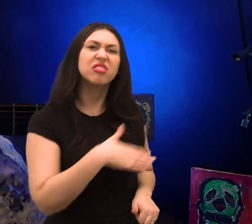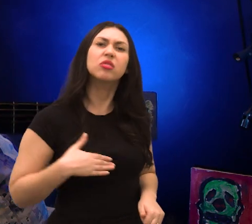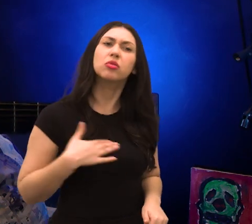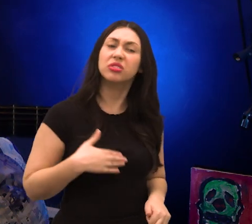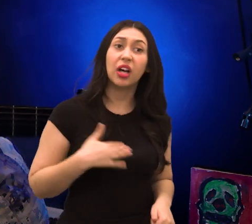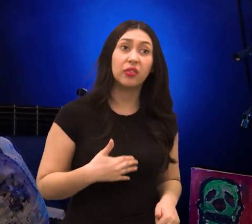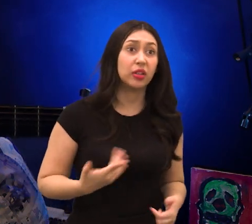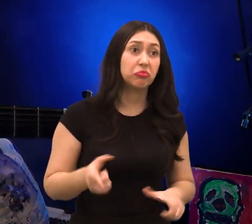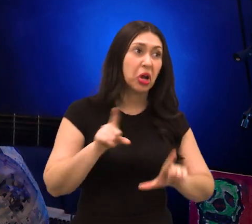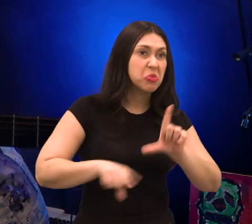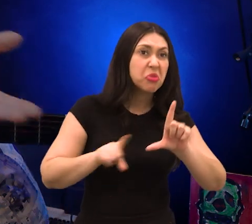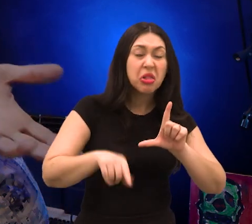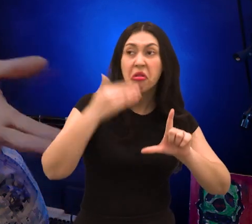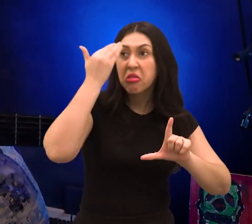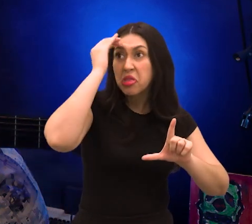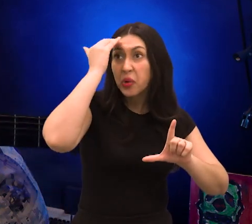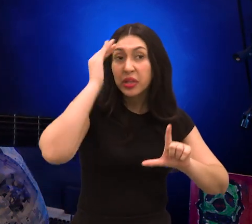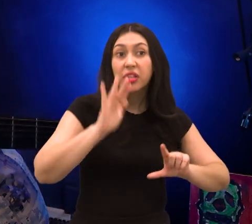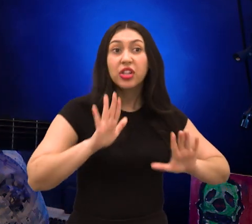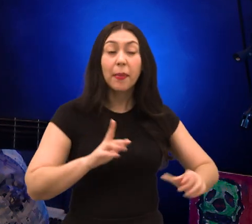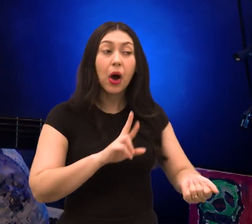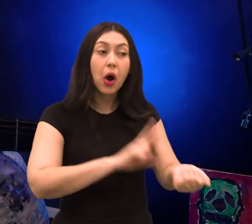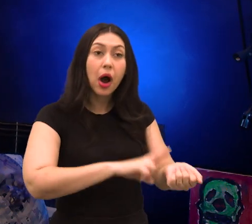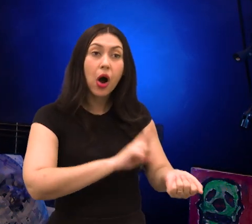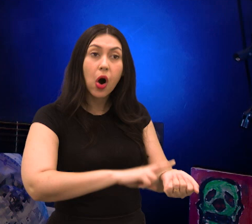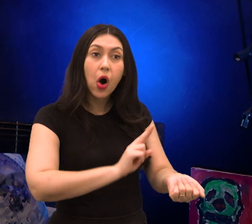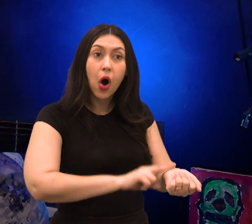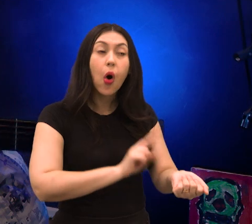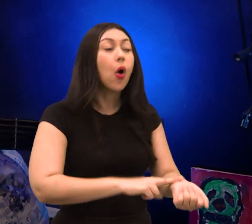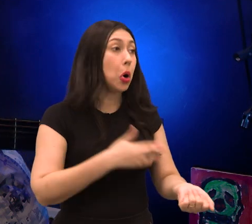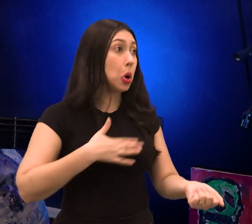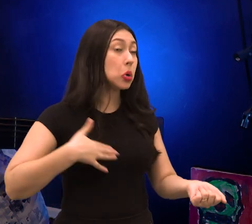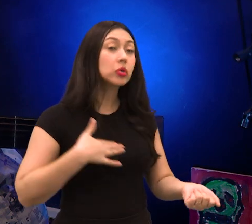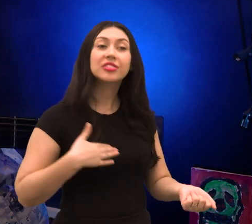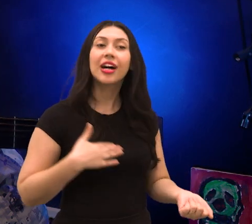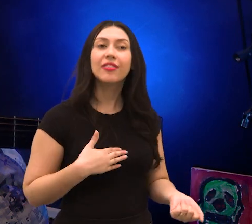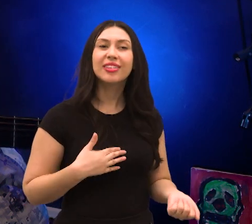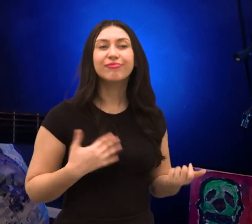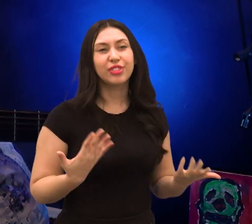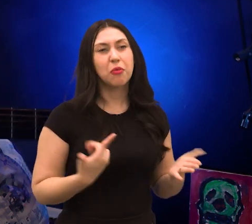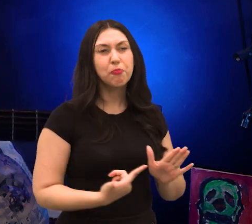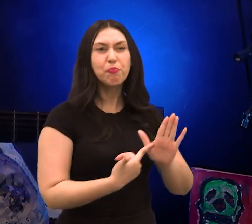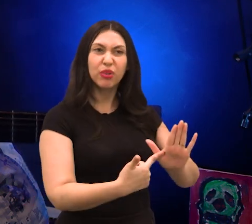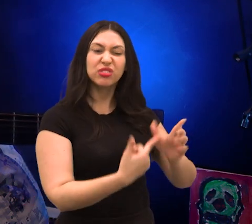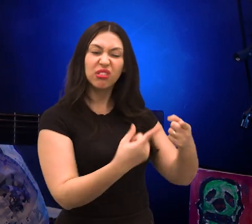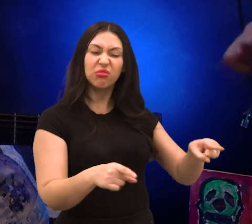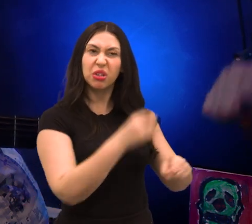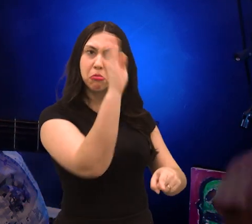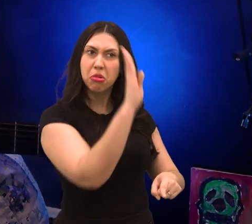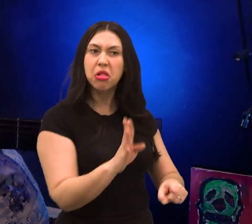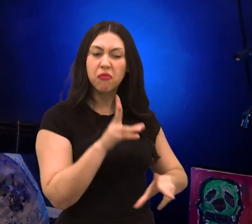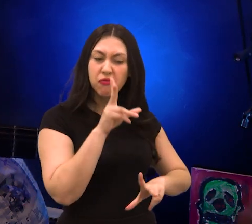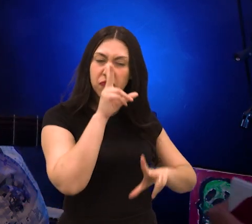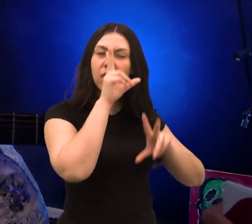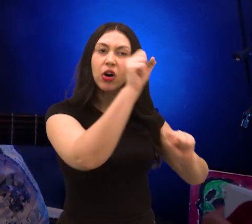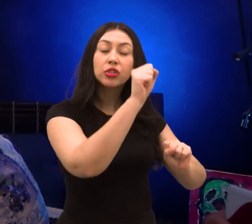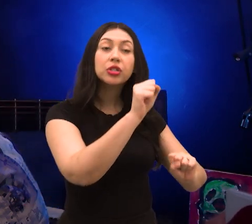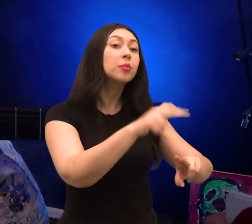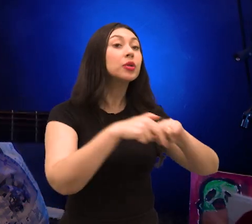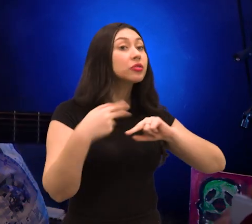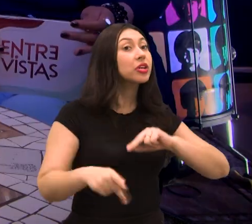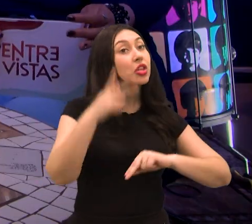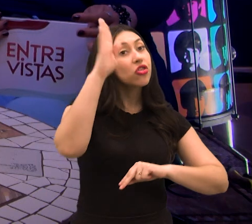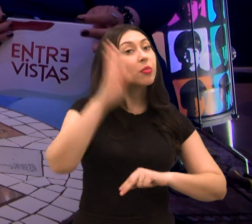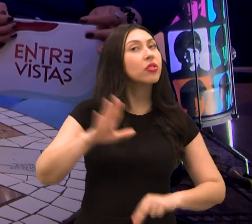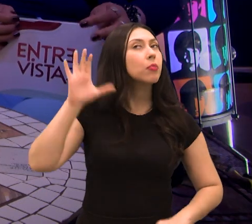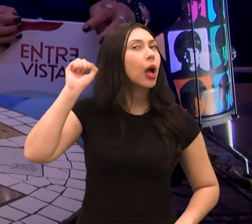pra caramba, o ritmo e tal, não entendi português, mas... Então, acho que aquilo ali mostrou a força que a nossa música tem. Por isso que o Brasil consome